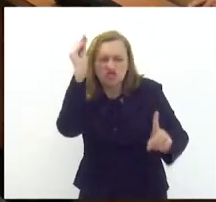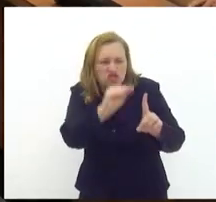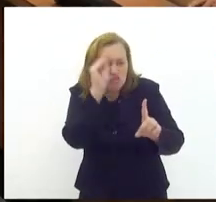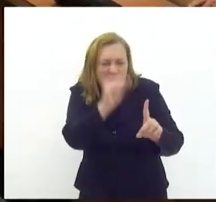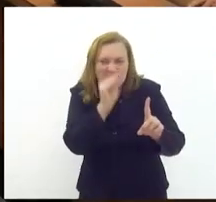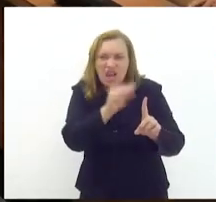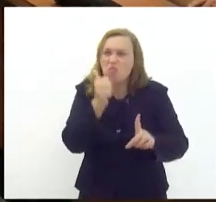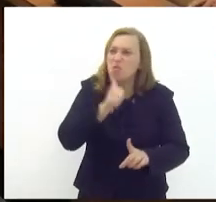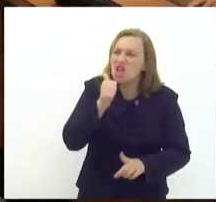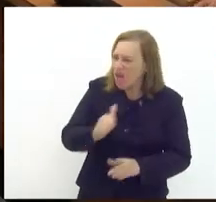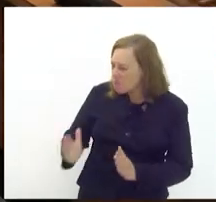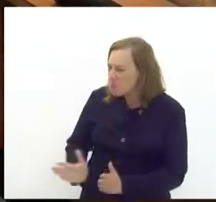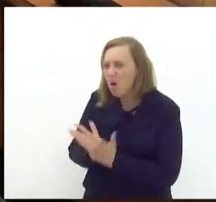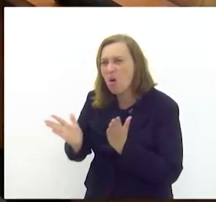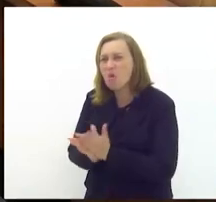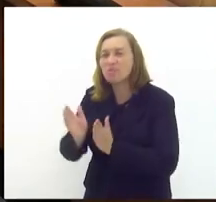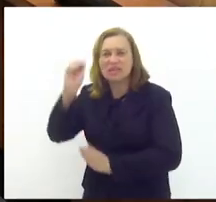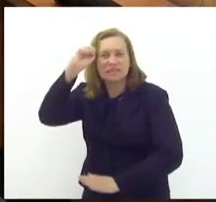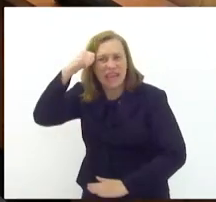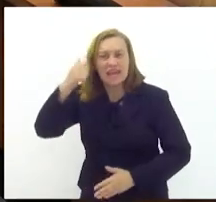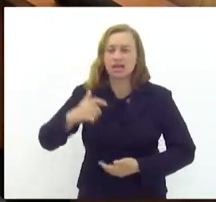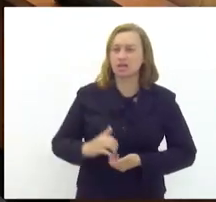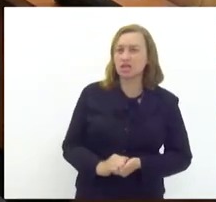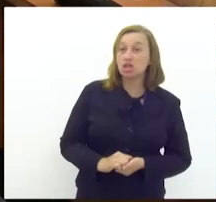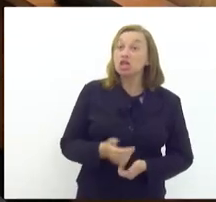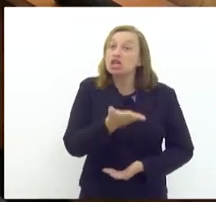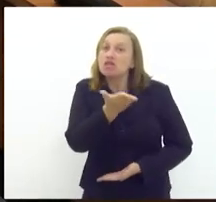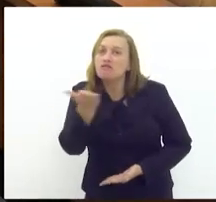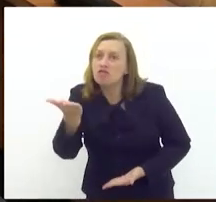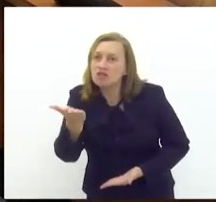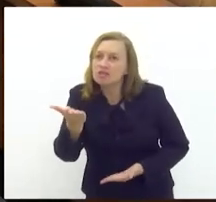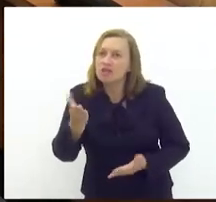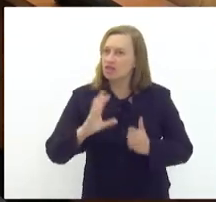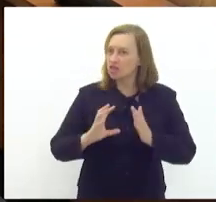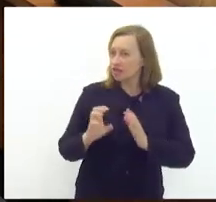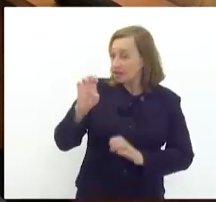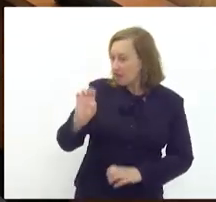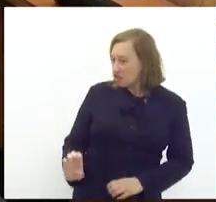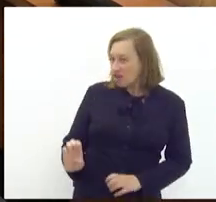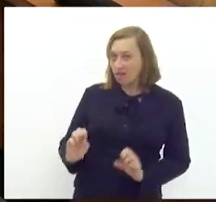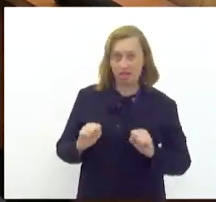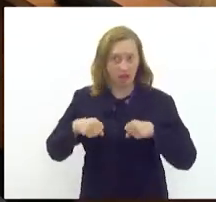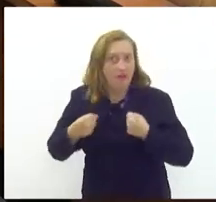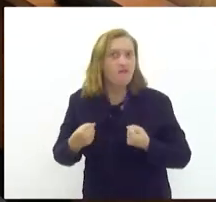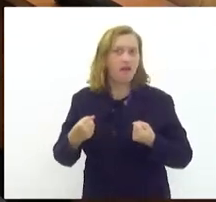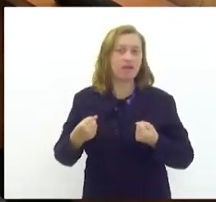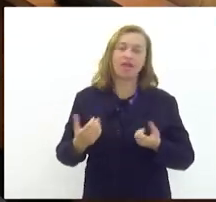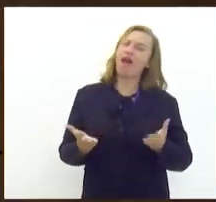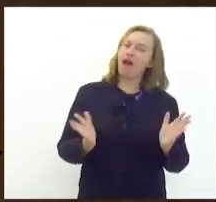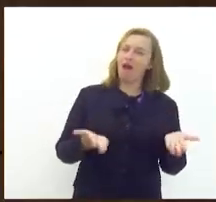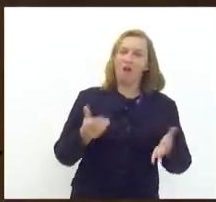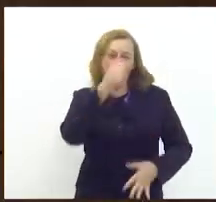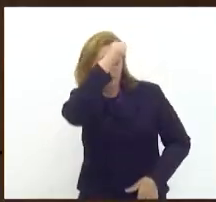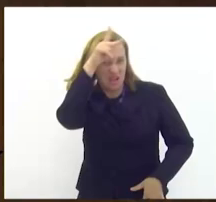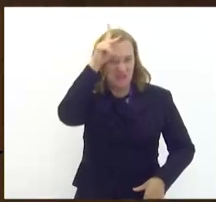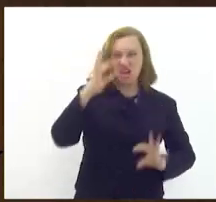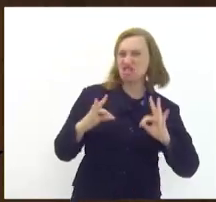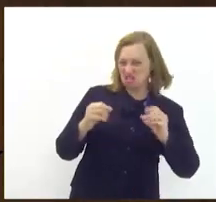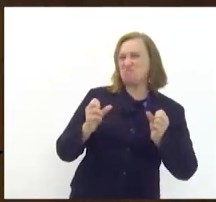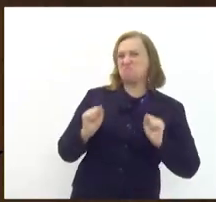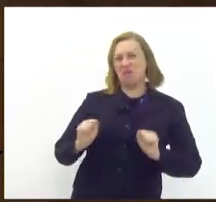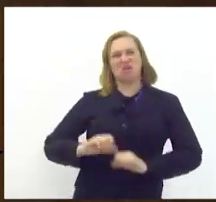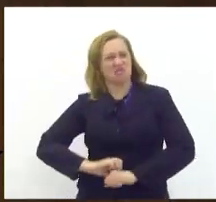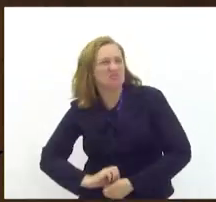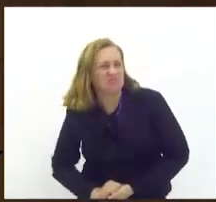mulher pobre uma mulher negra que vossa excelências da esquerda dizem defender Mas como foi o prefeito tudo pode